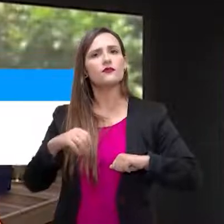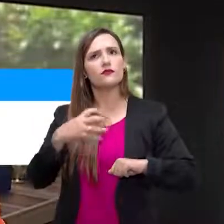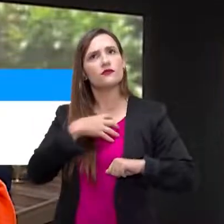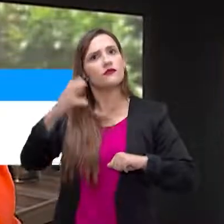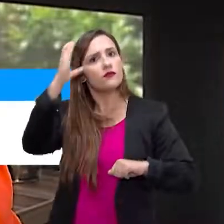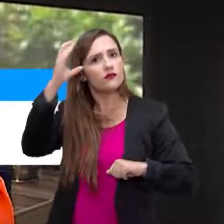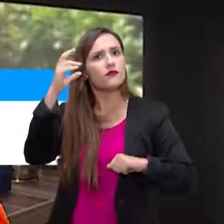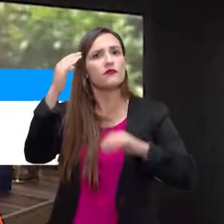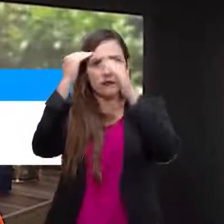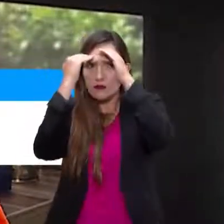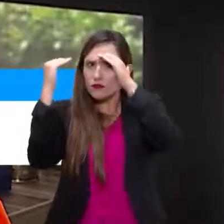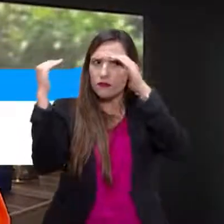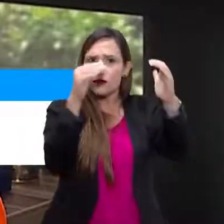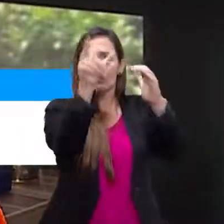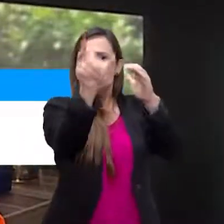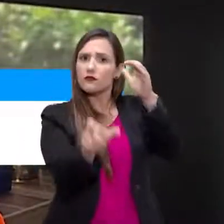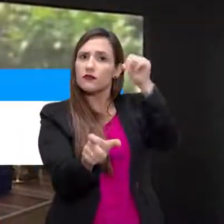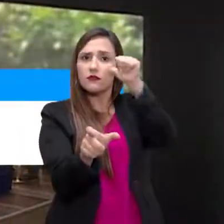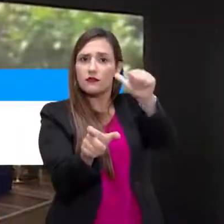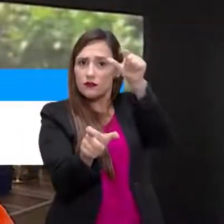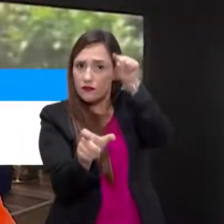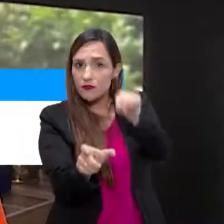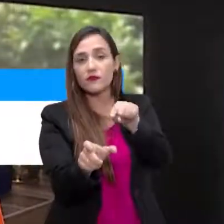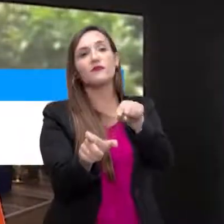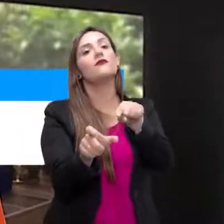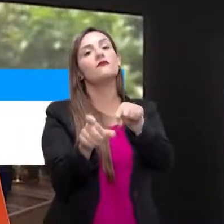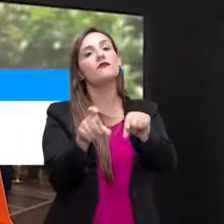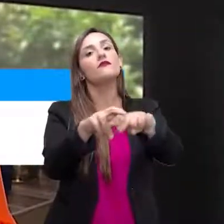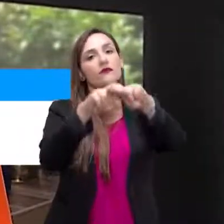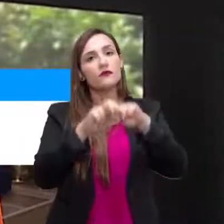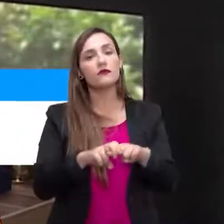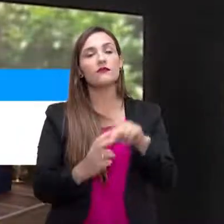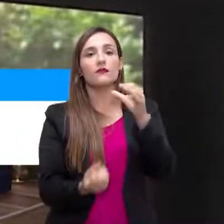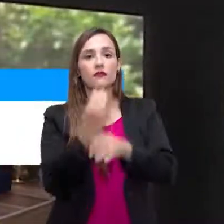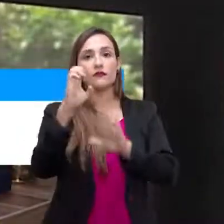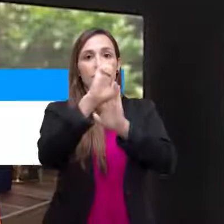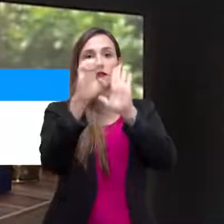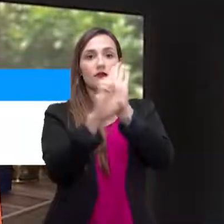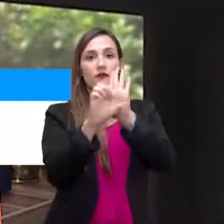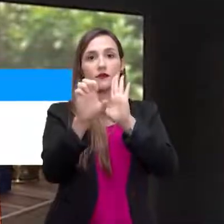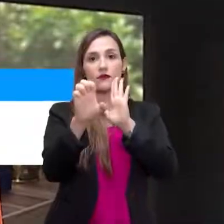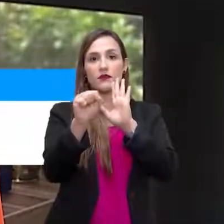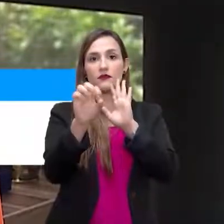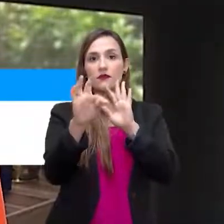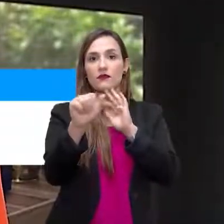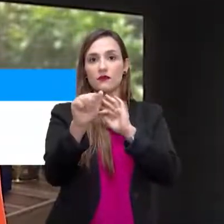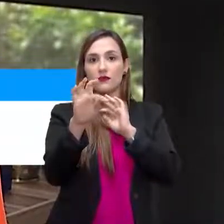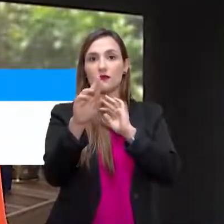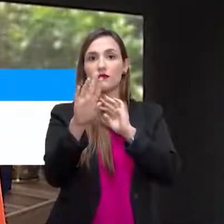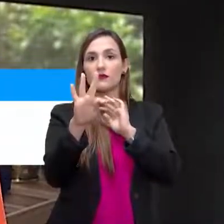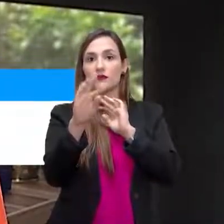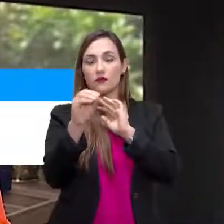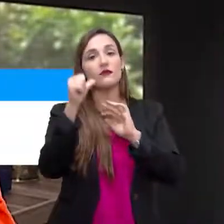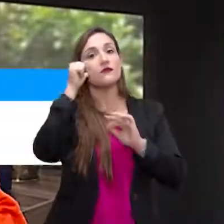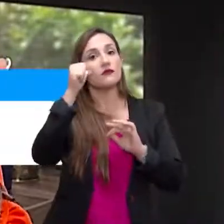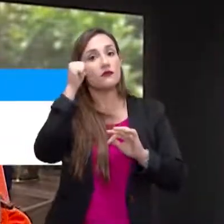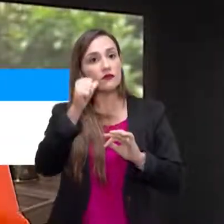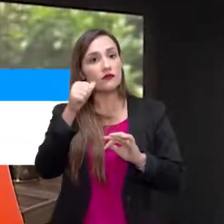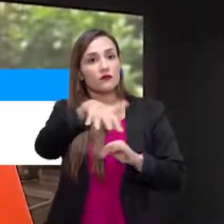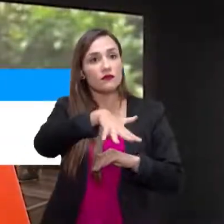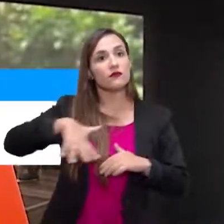importância de ter o respeito às mulheres, né? E esse que cria esse Estatuto da Mulher Parlamentar,